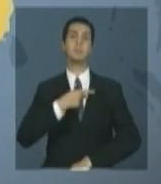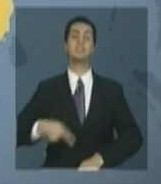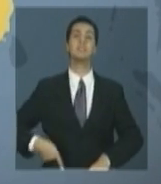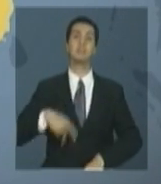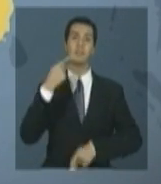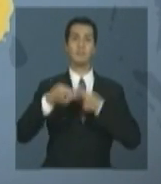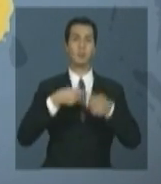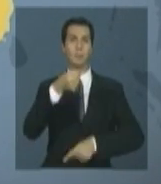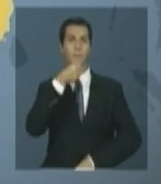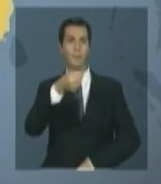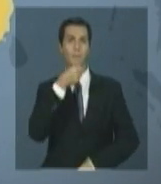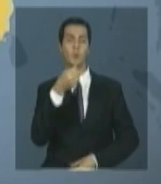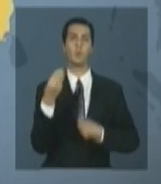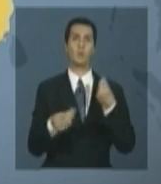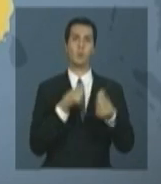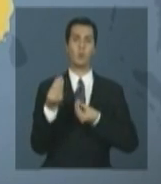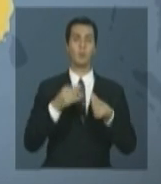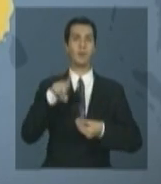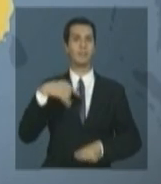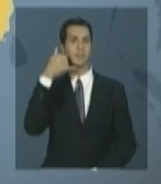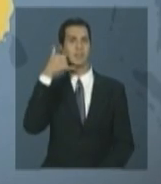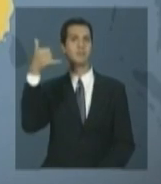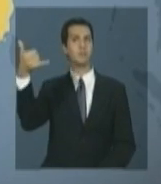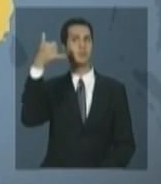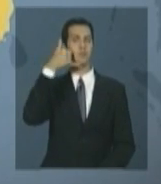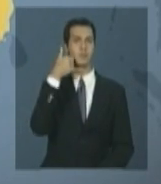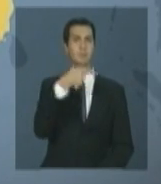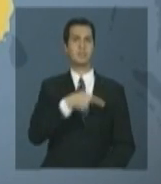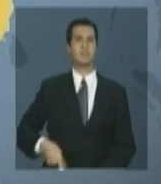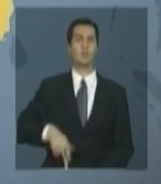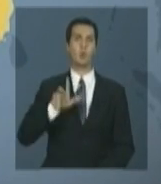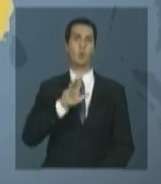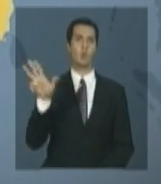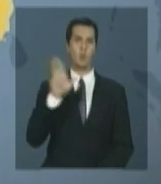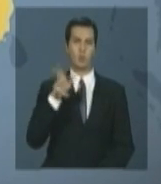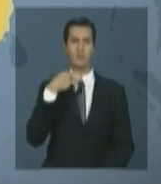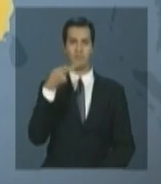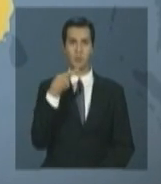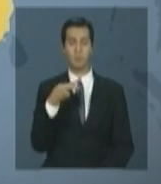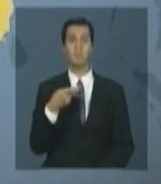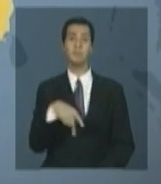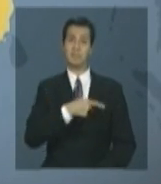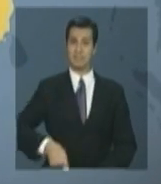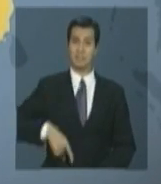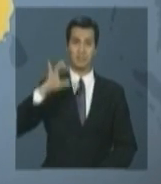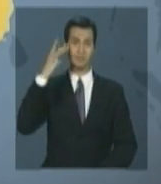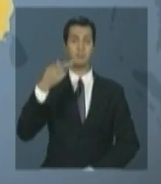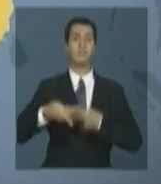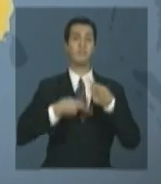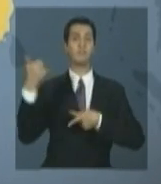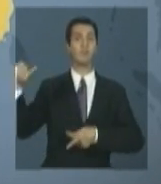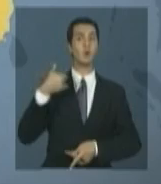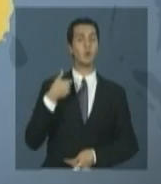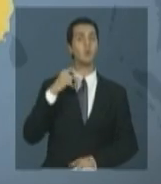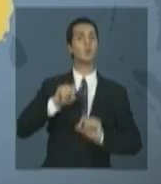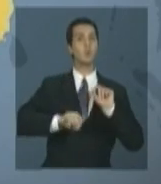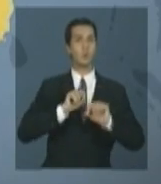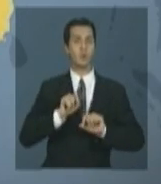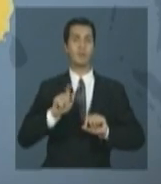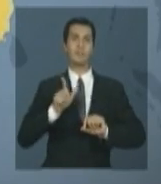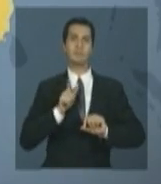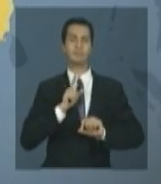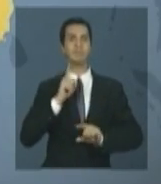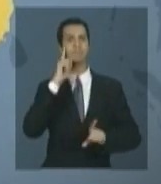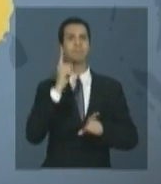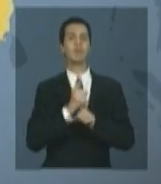comentou com alguns jornalistas sobre o telefonema que recebeu do presidente Lula. Ela contou que ele contou que recebeu o